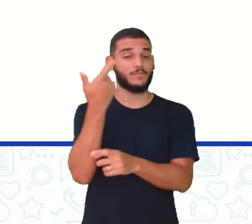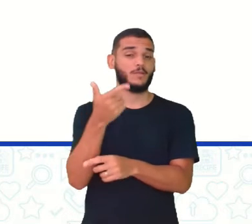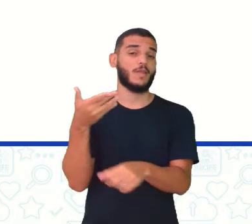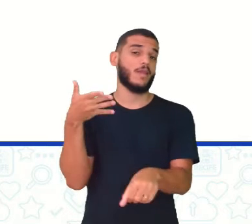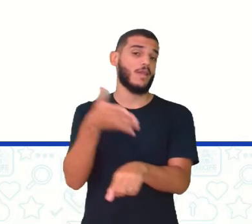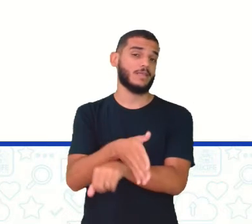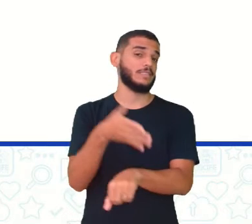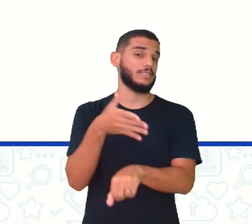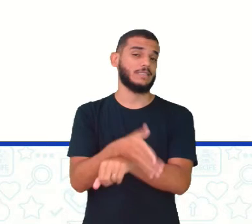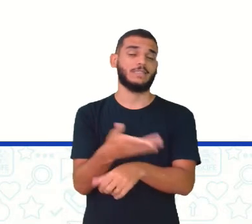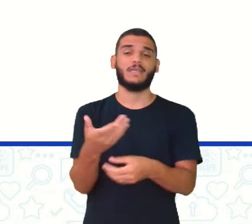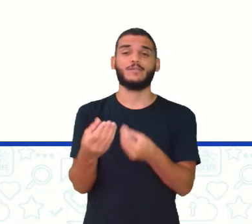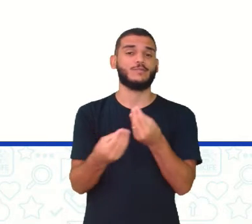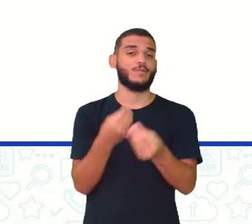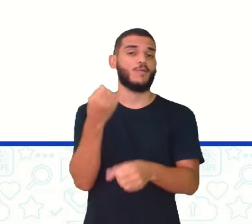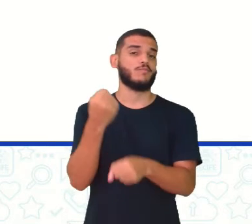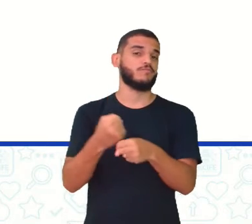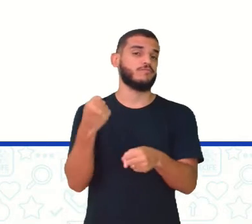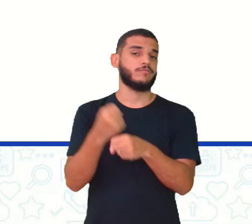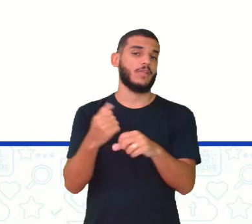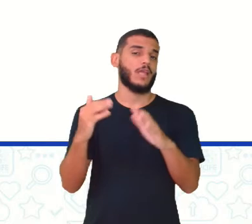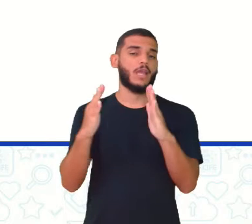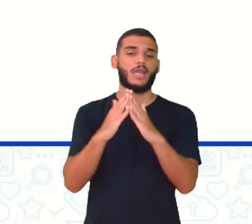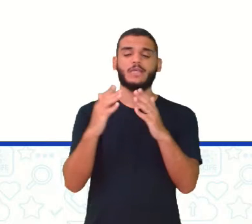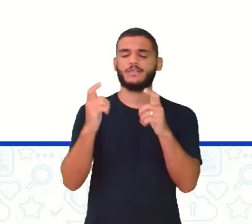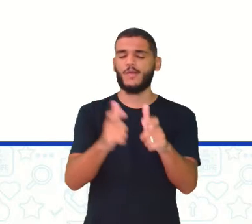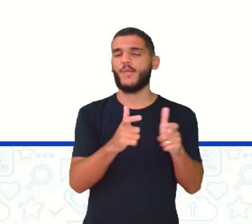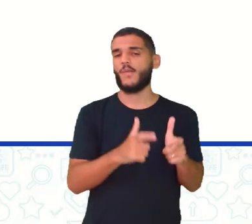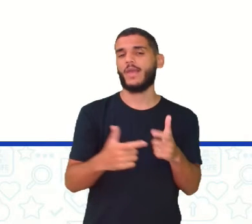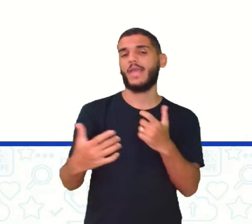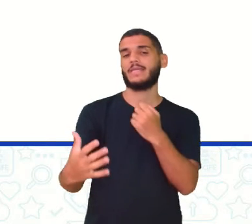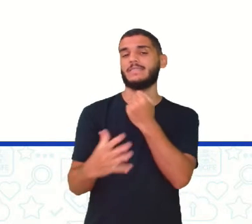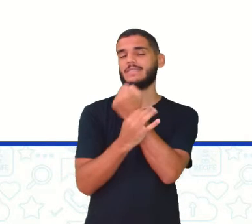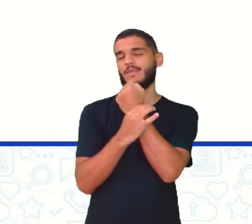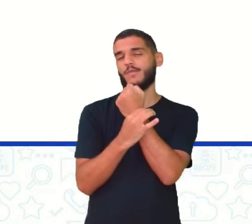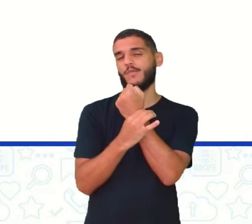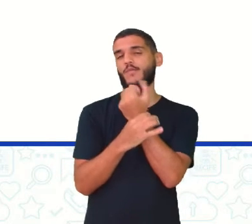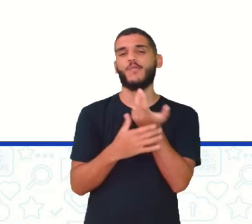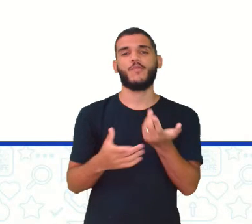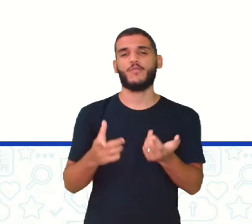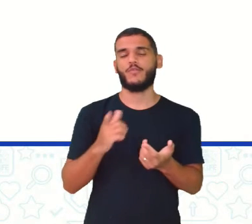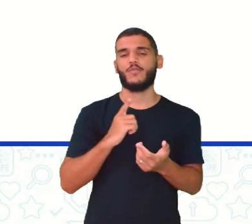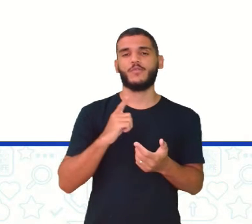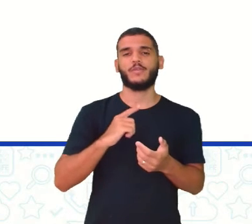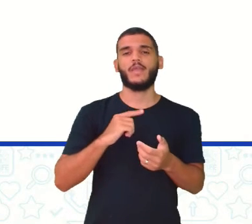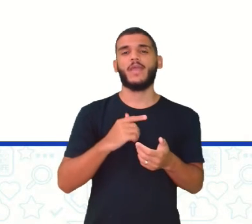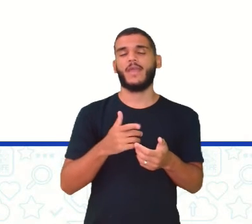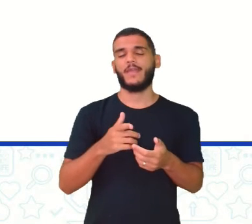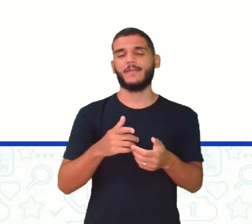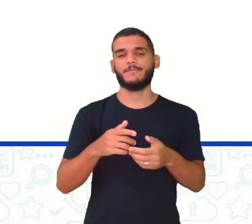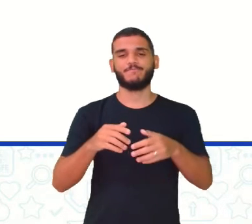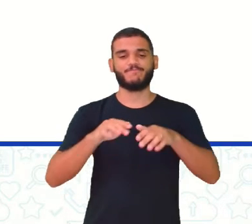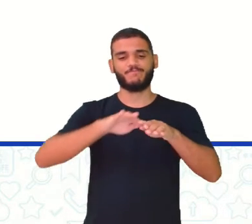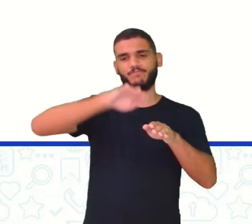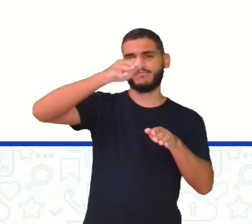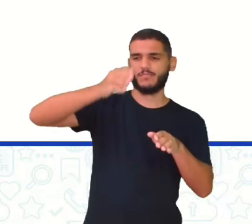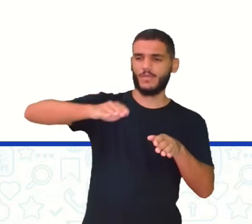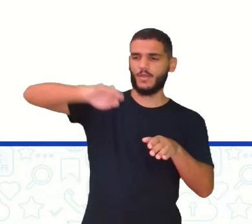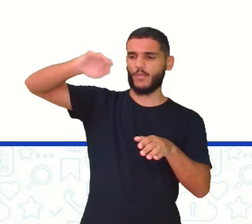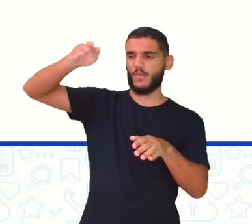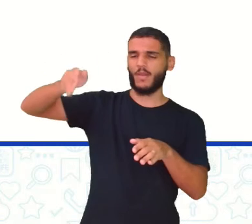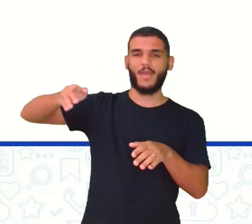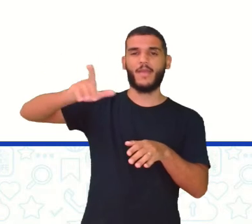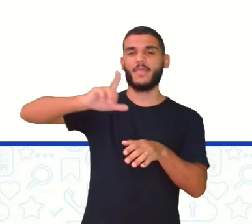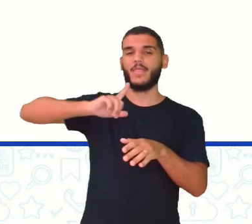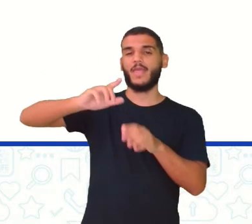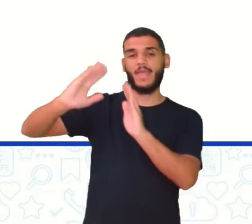né, construir sua casa em outro local, seja porque está desempregado, por algum motivo, né? E aí o